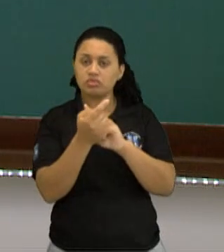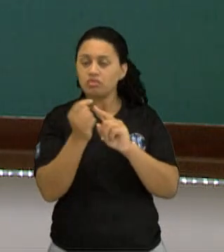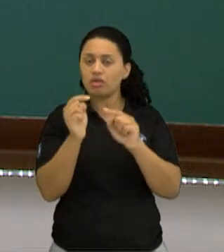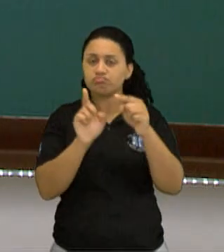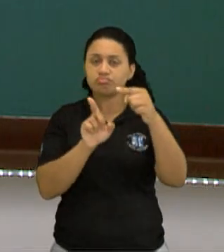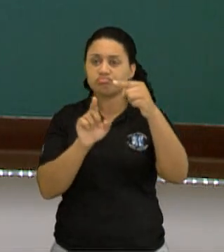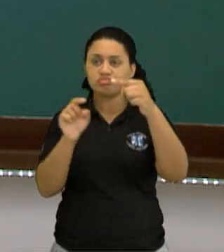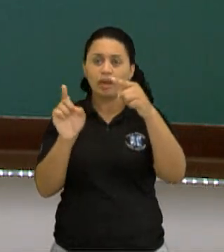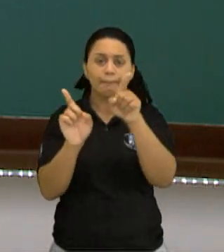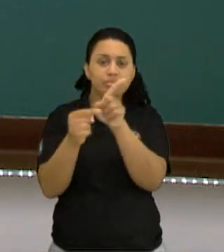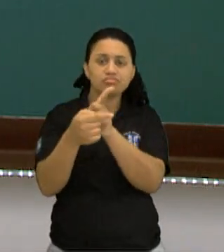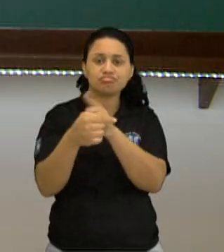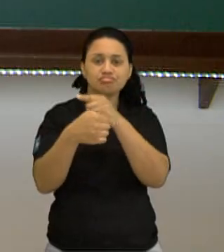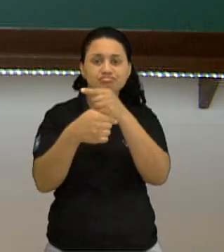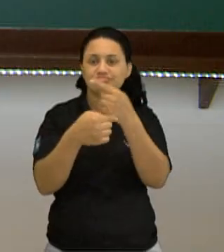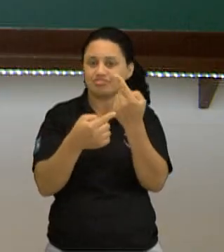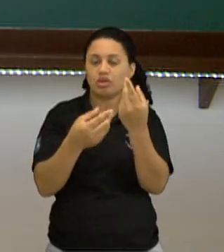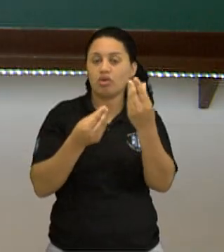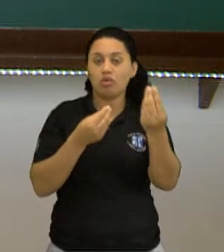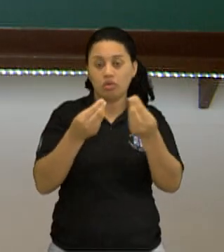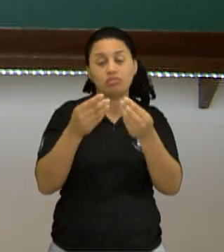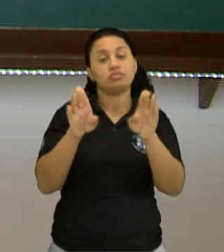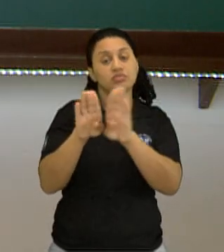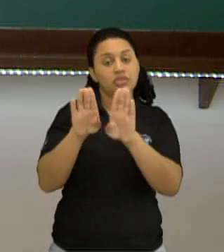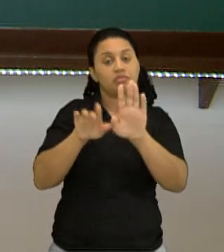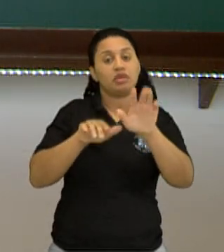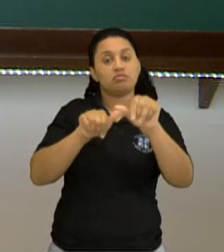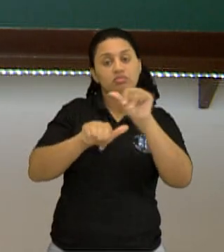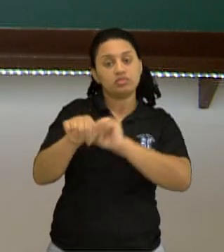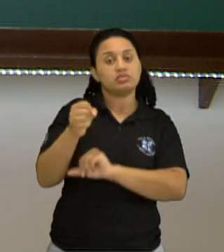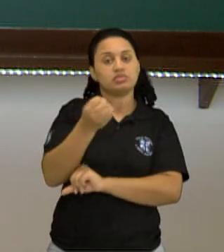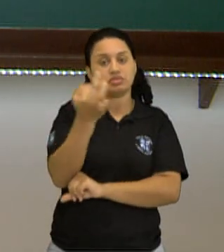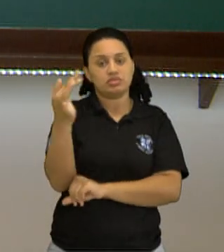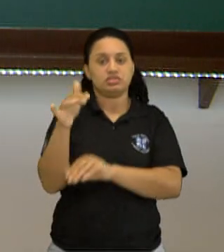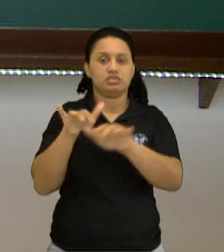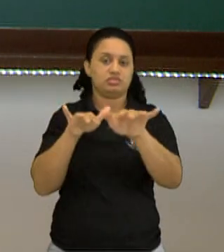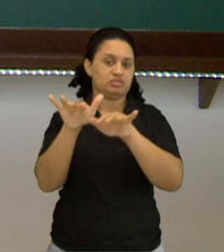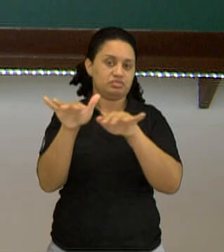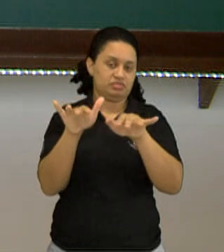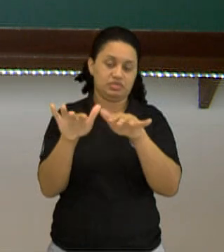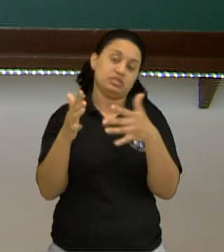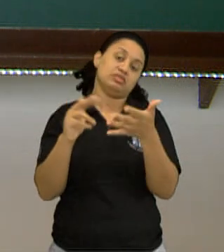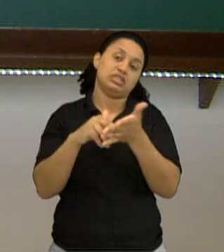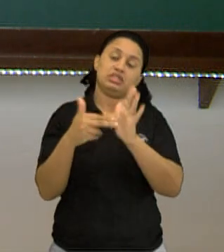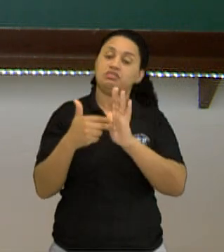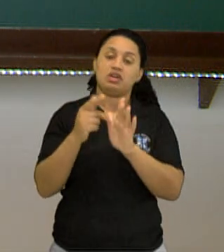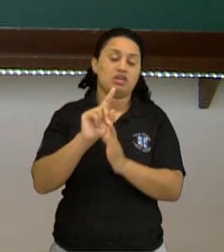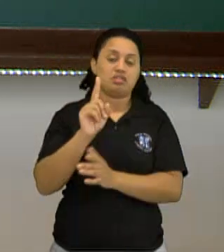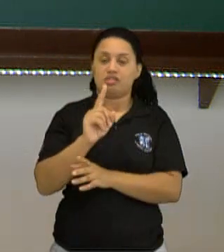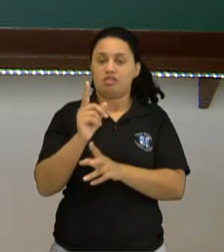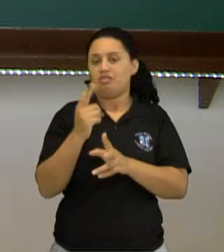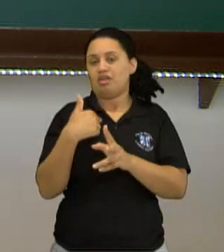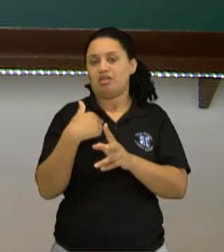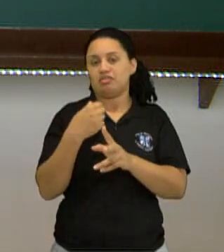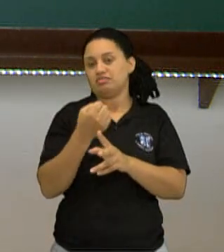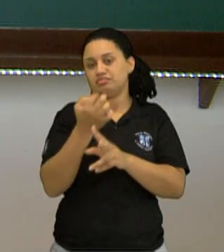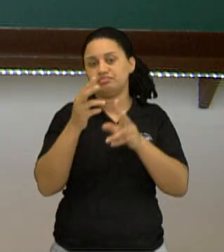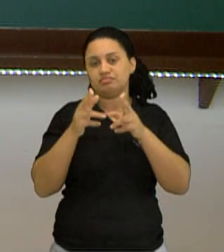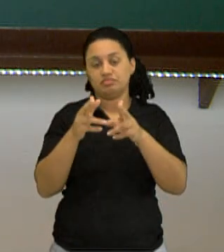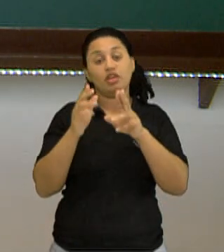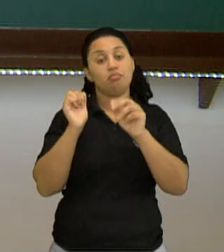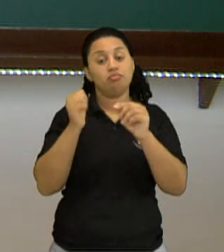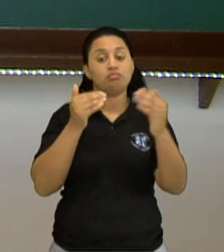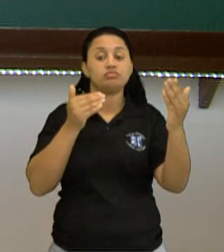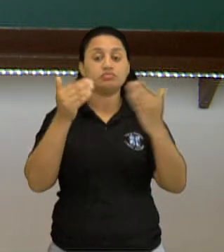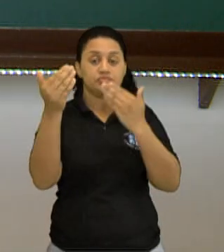desses, significa que mudei a quantidade de movimento. Então, quer dizer que ela não é a mesma. Eu só posso comparar se uma grandeza física que